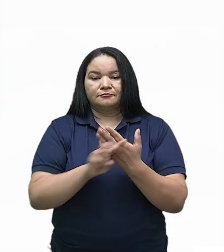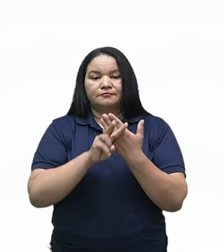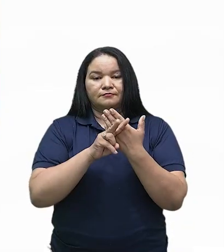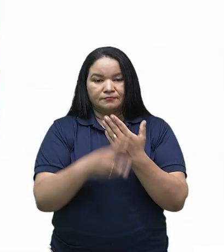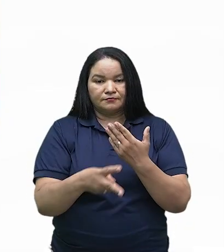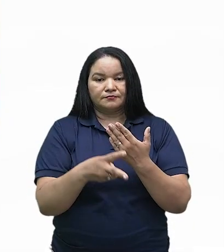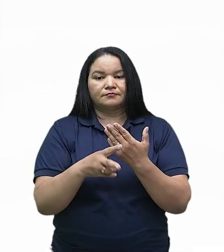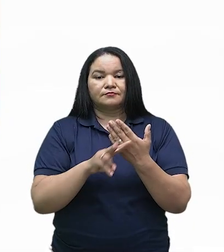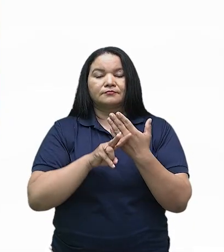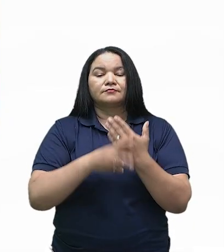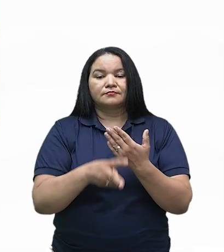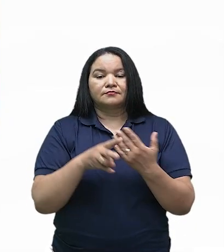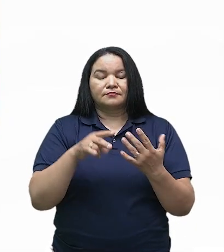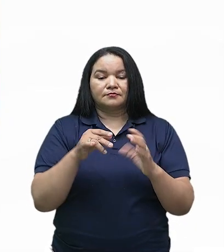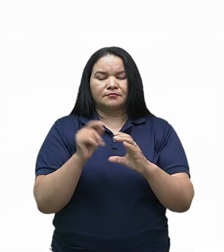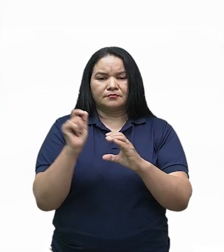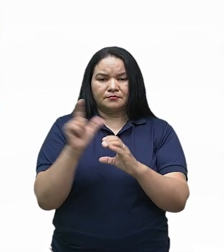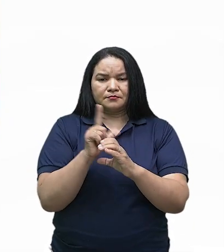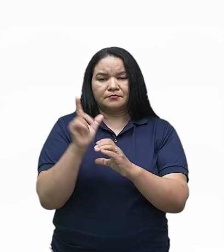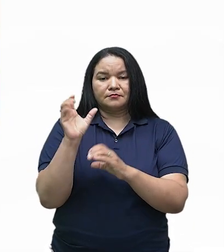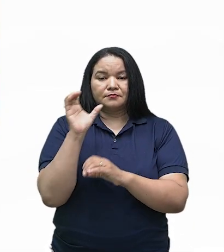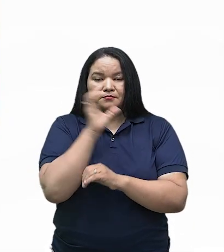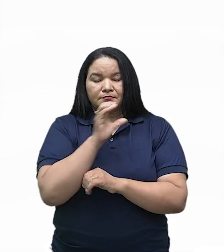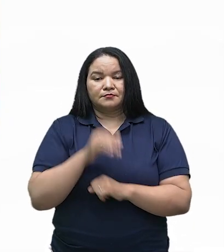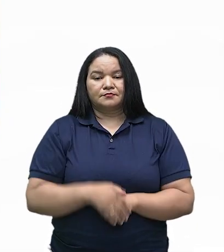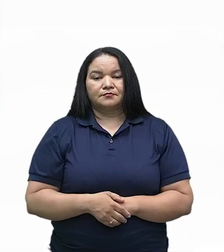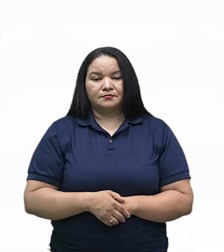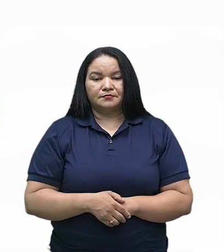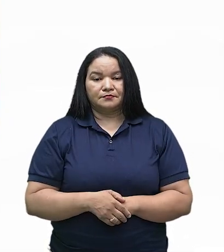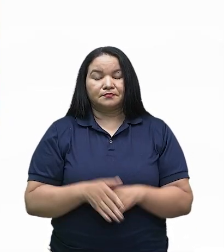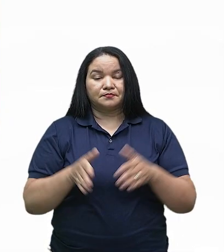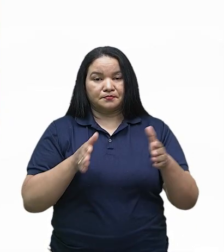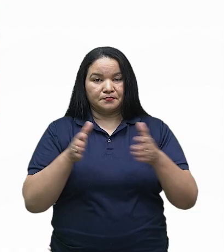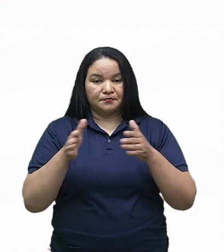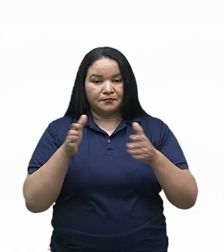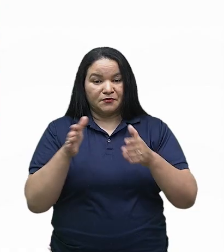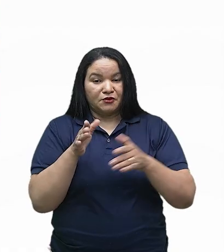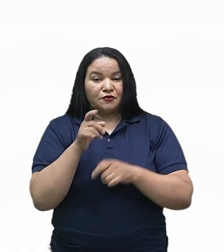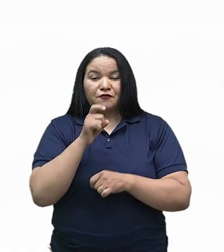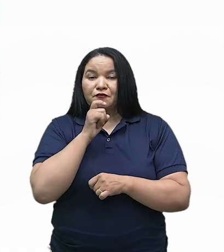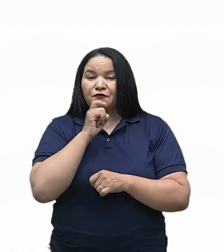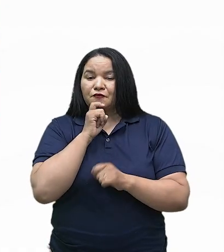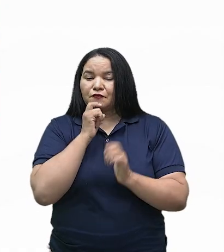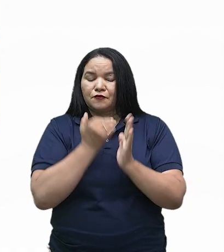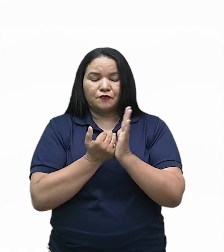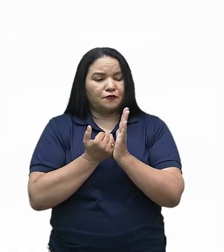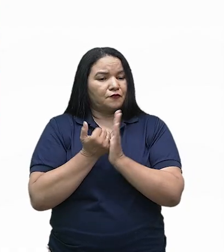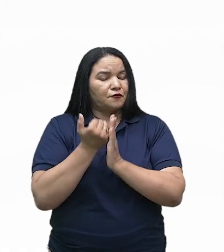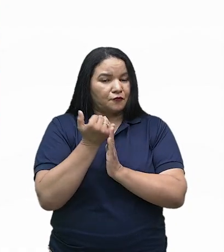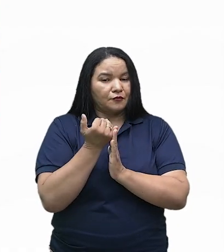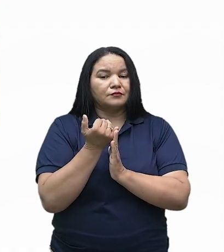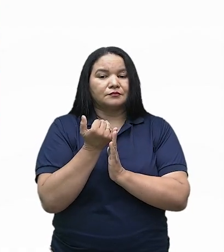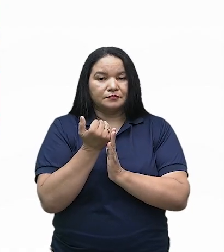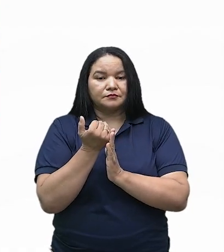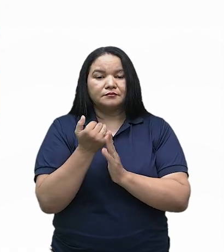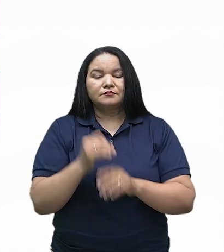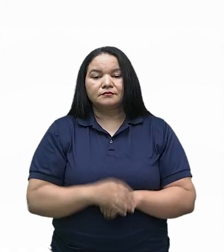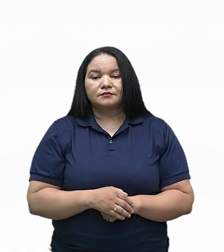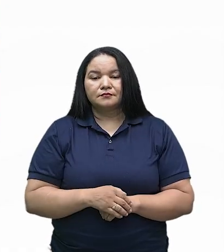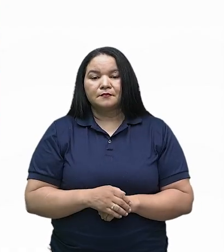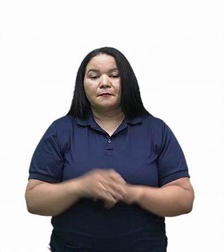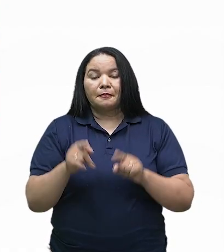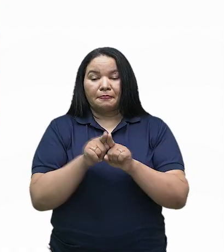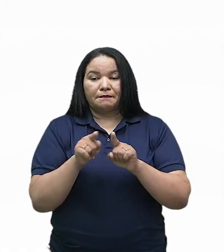Consequências do aquecimento global. Ele gera períodos de frio muito intenso. Então, o aquecimento global,